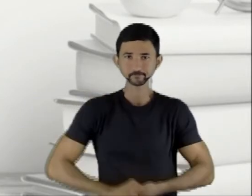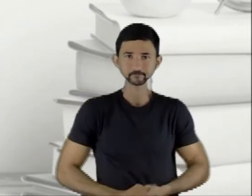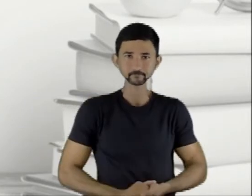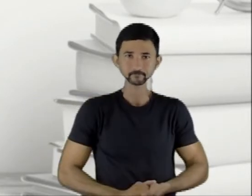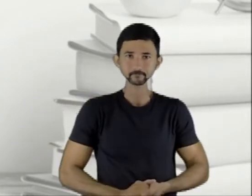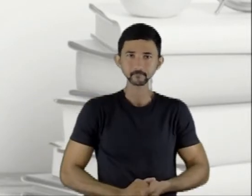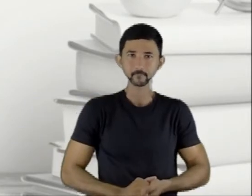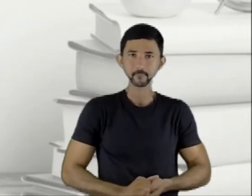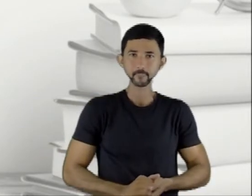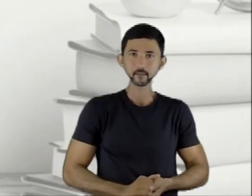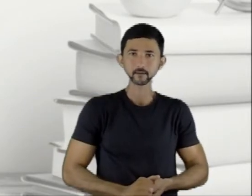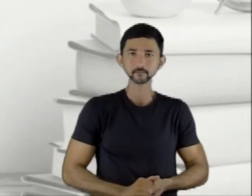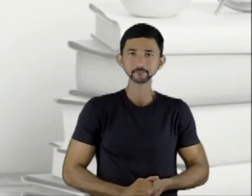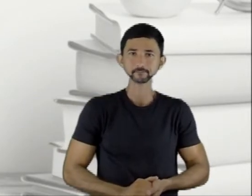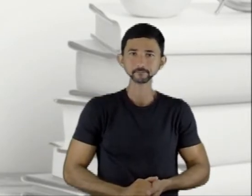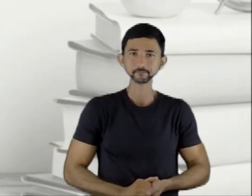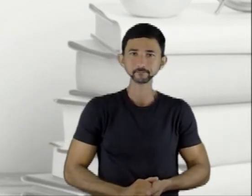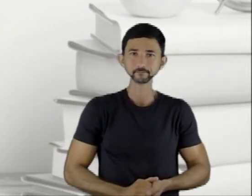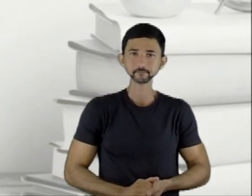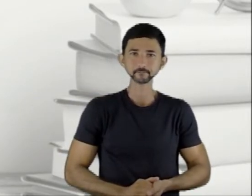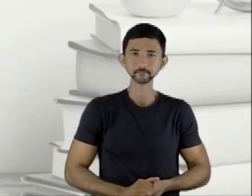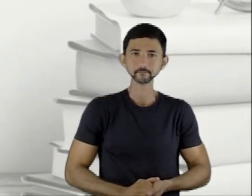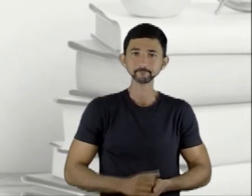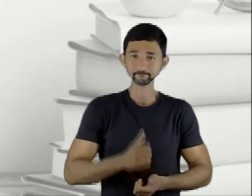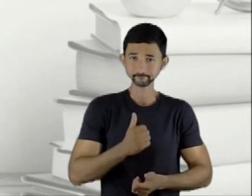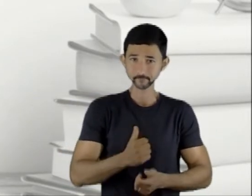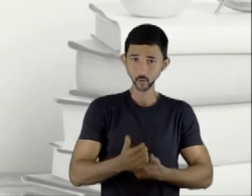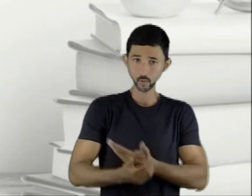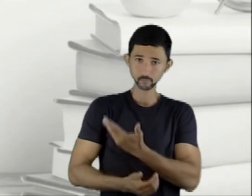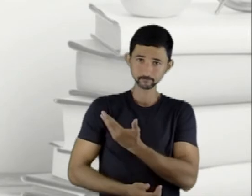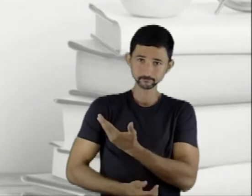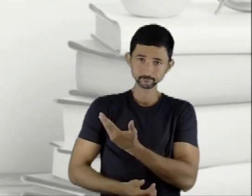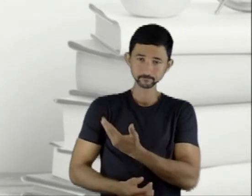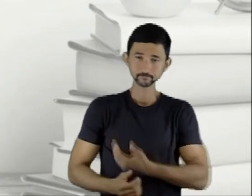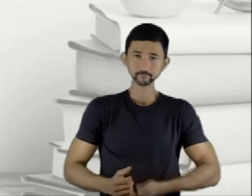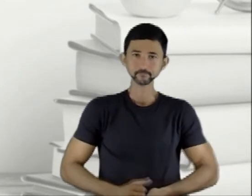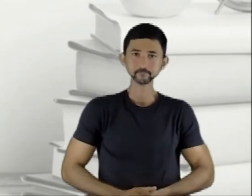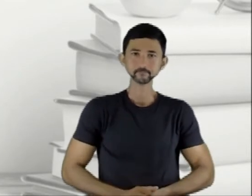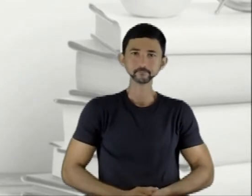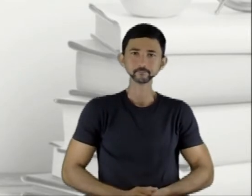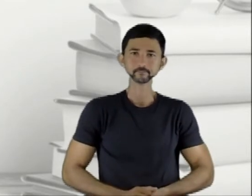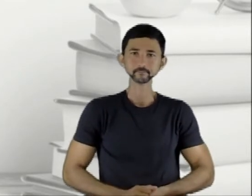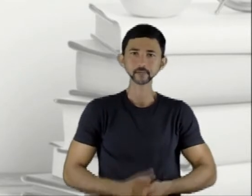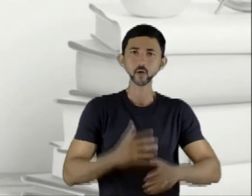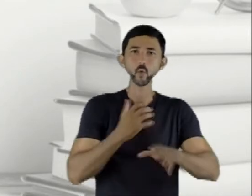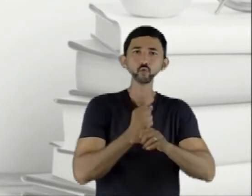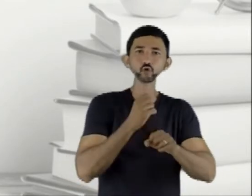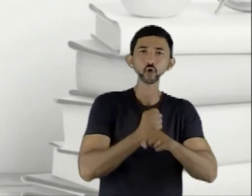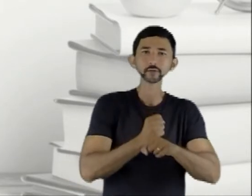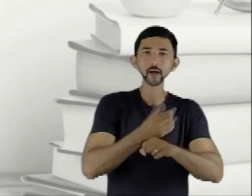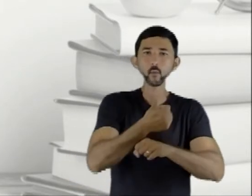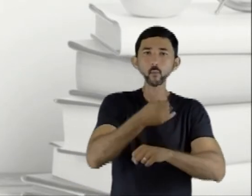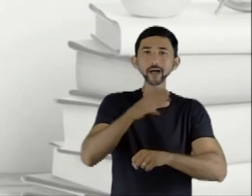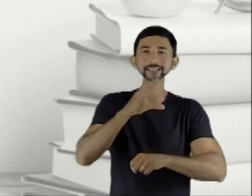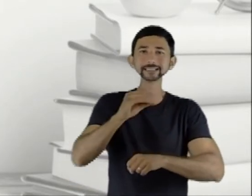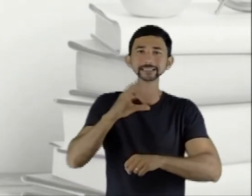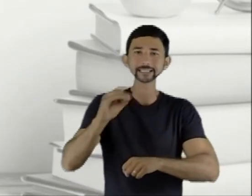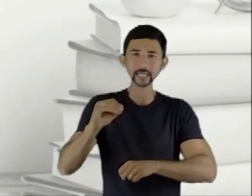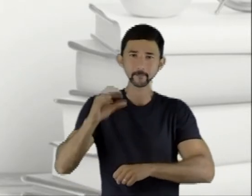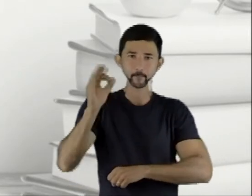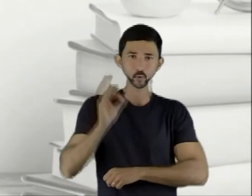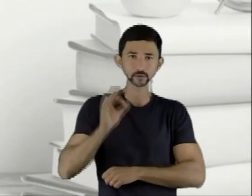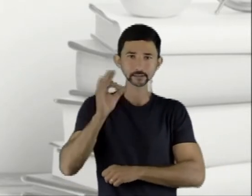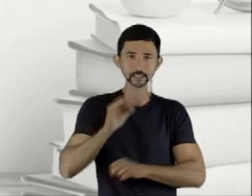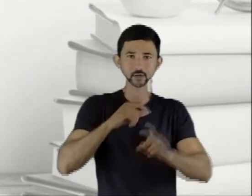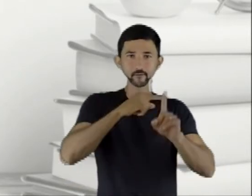representando porcentagem, certo? Como o total equivale a 100%, a soma